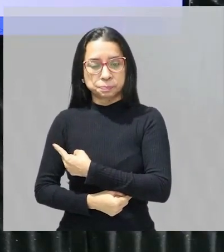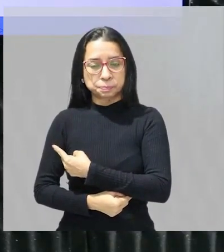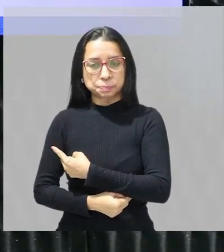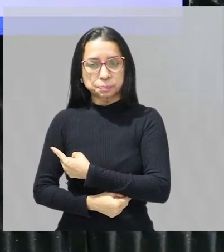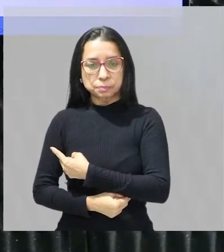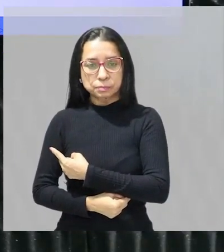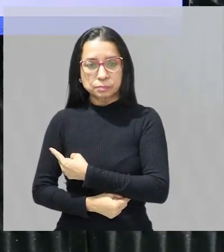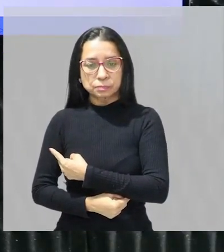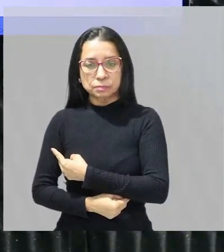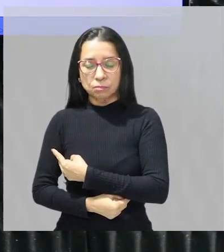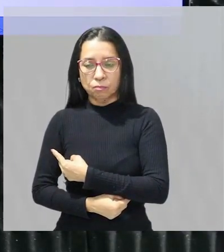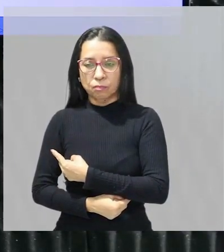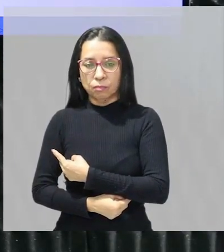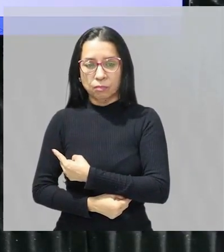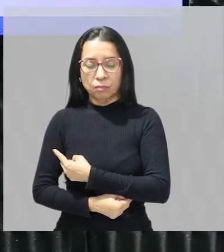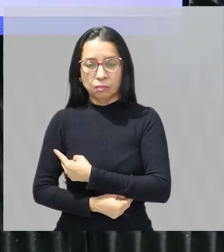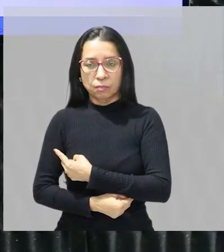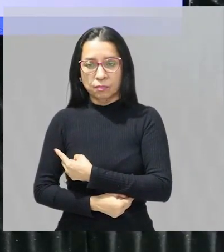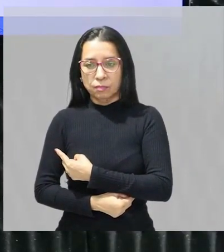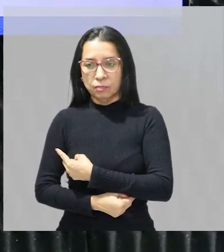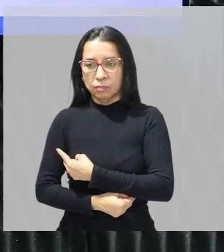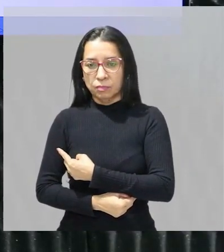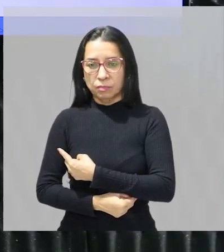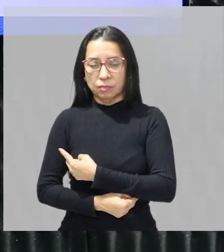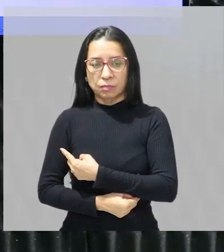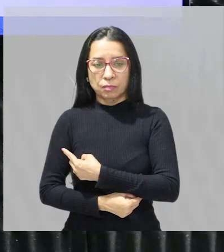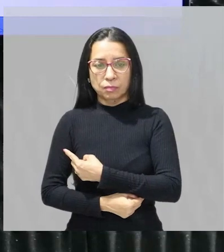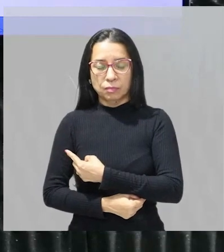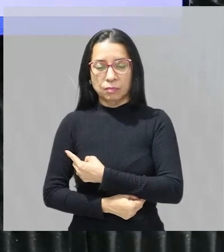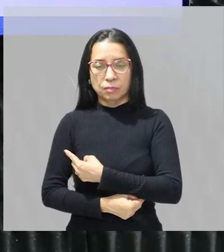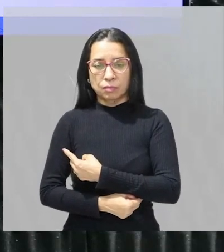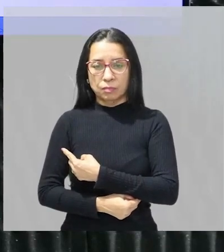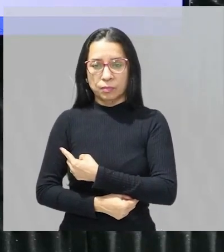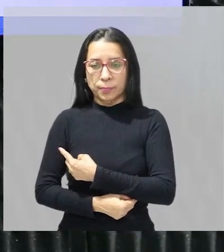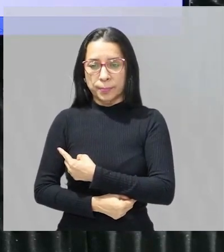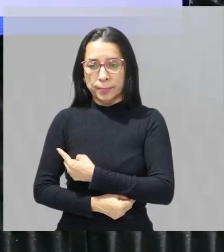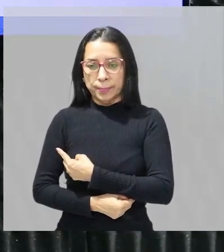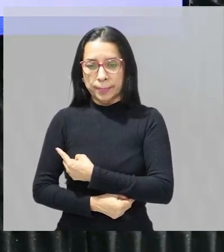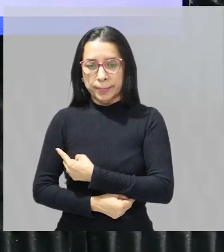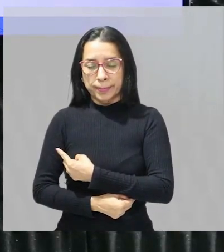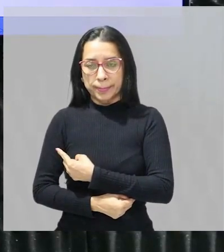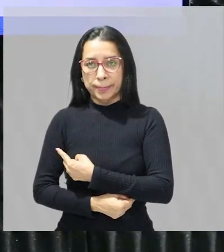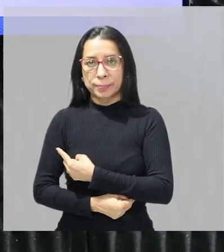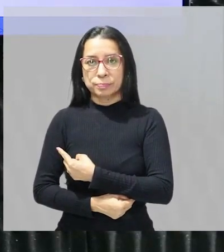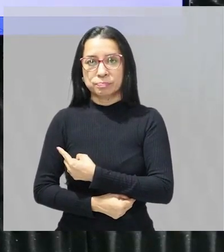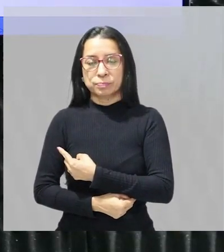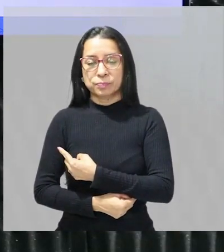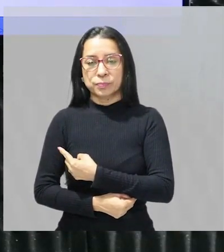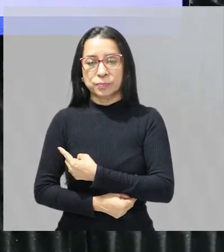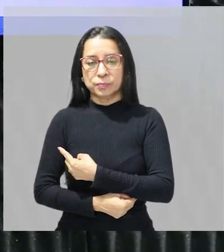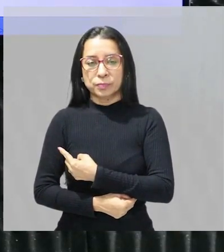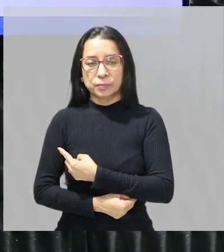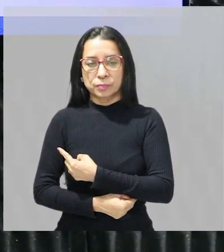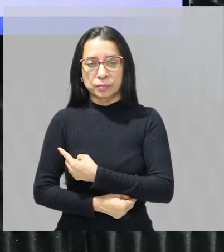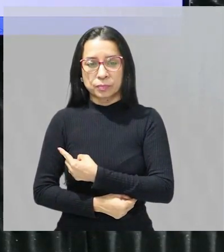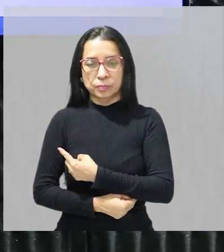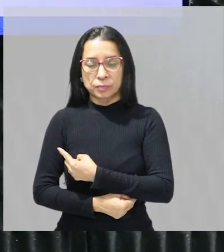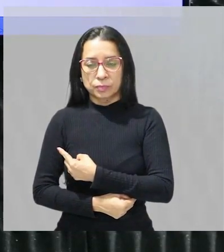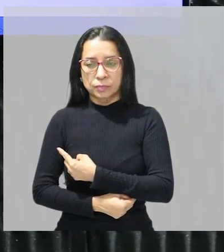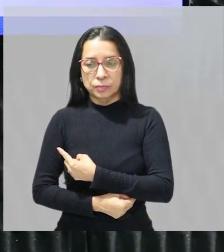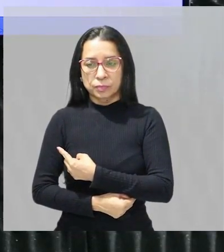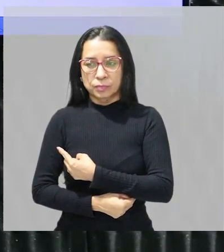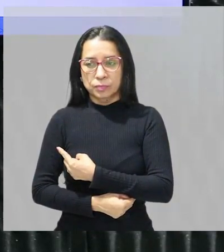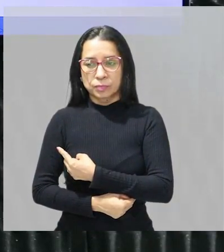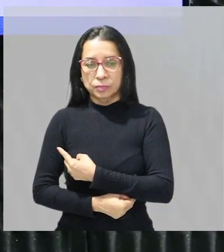alimentos aumenta progressivamente a taxas muito altas. Atualmente, na maioria